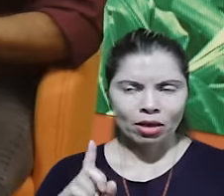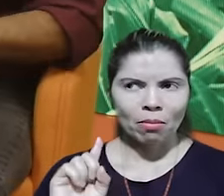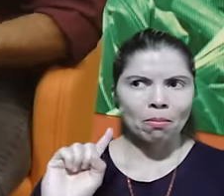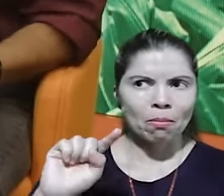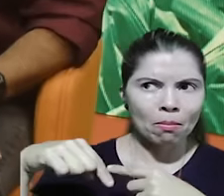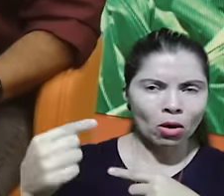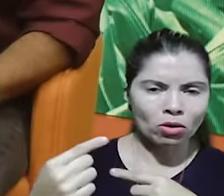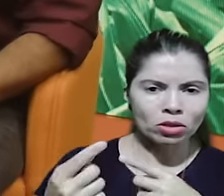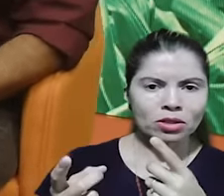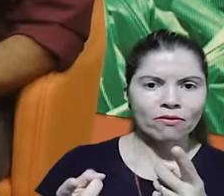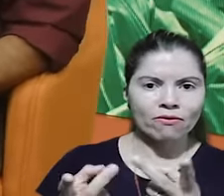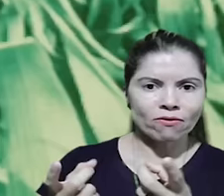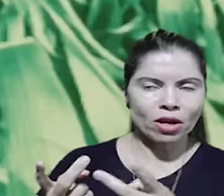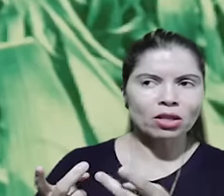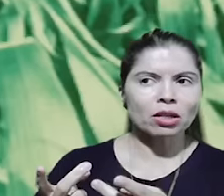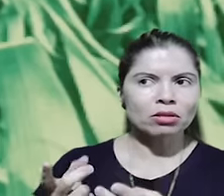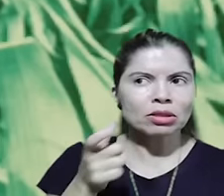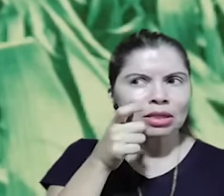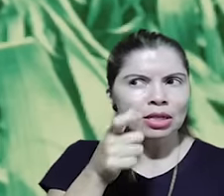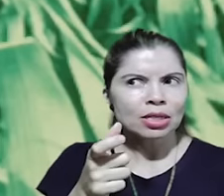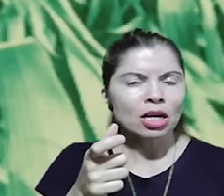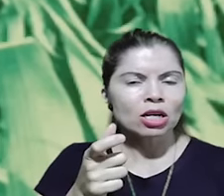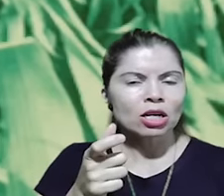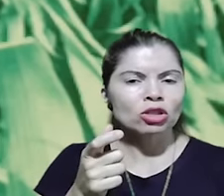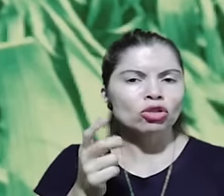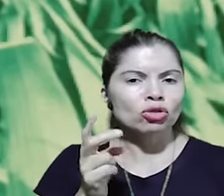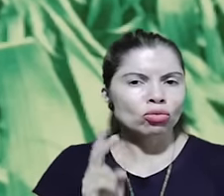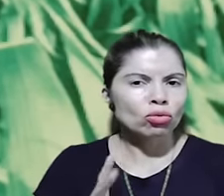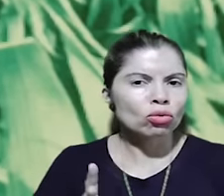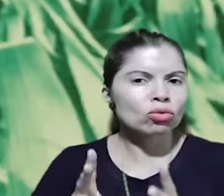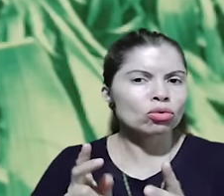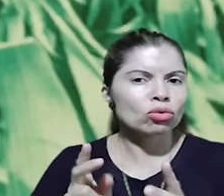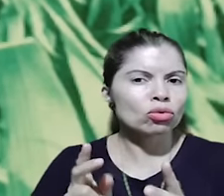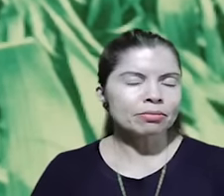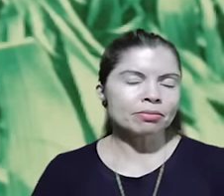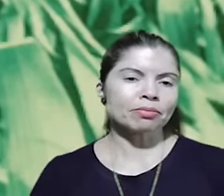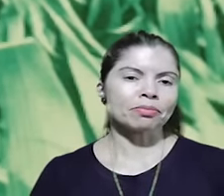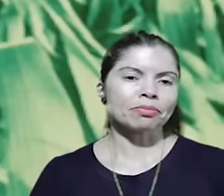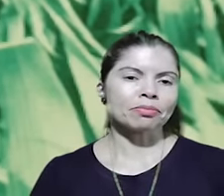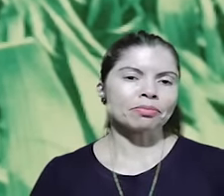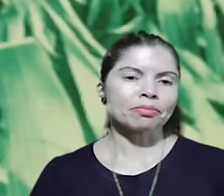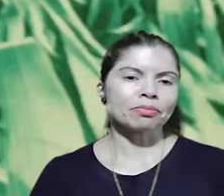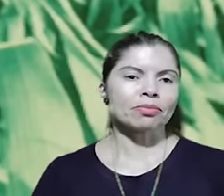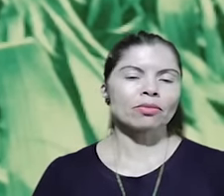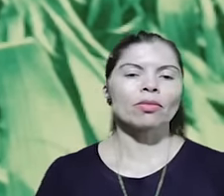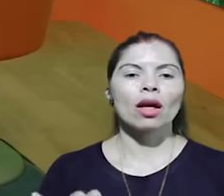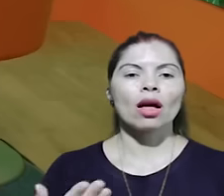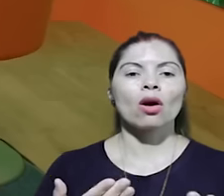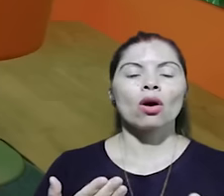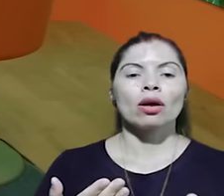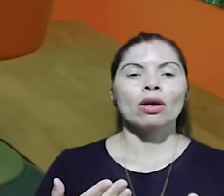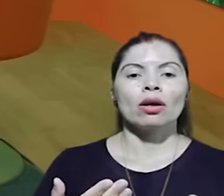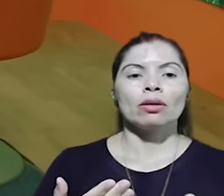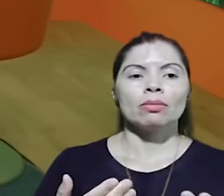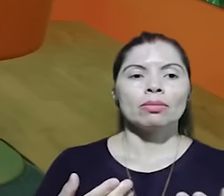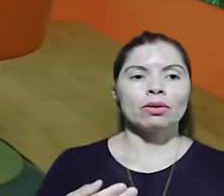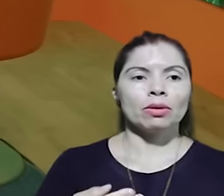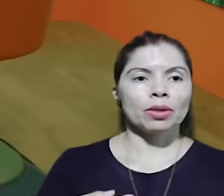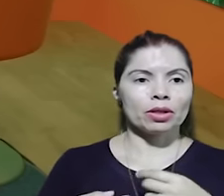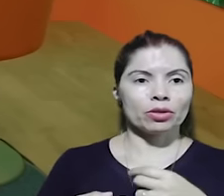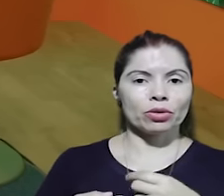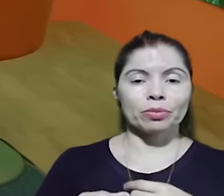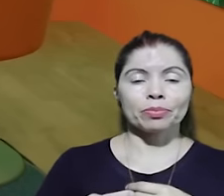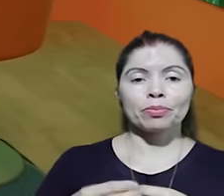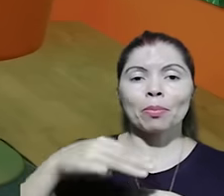importante nesse sentido daí legal Oscar agora eu vou fazer uma pergunta pro Emerson relacionada ao microempreendedor individual né e as atividades